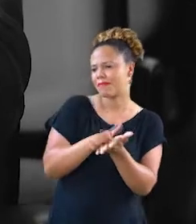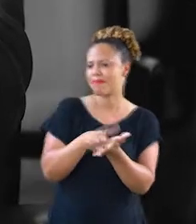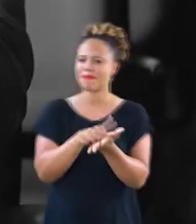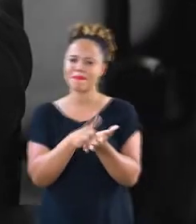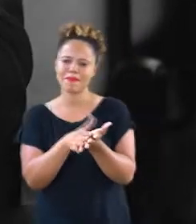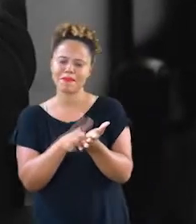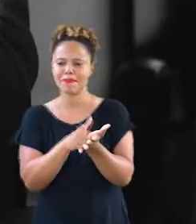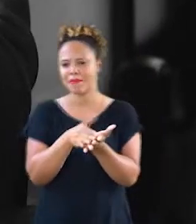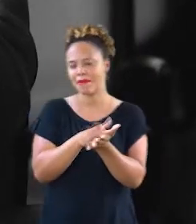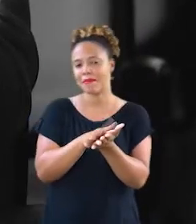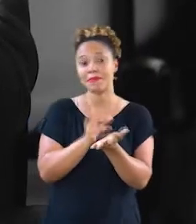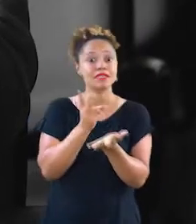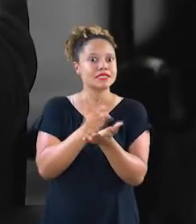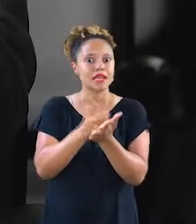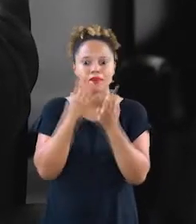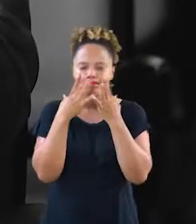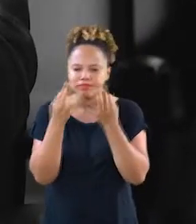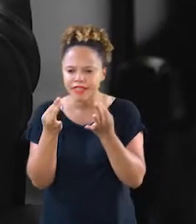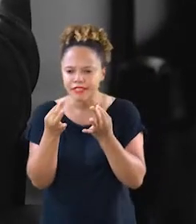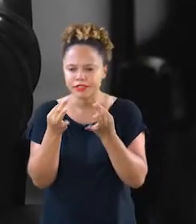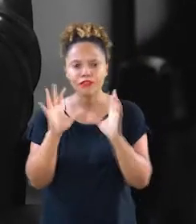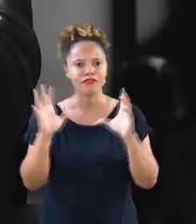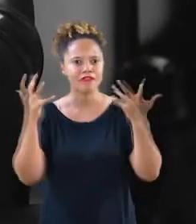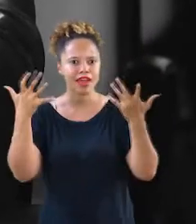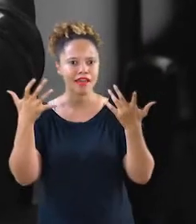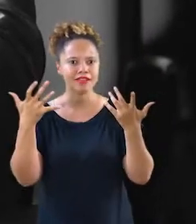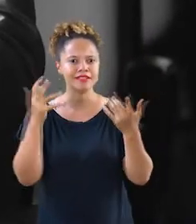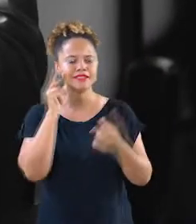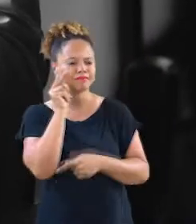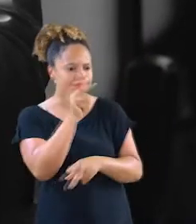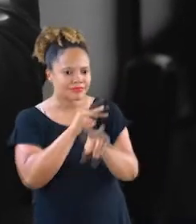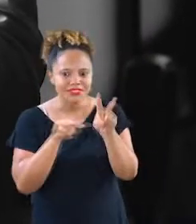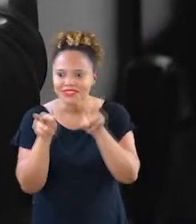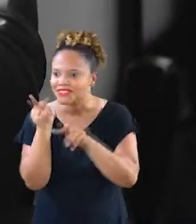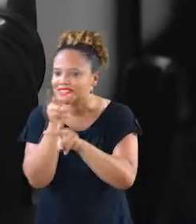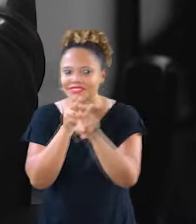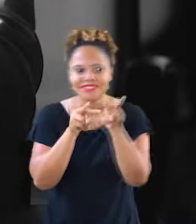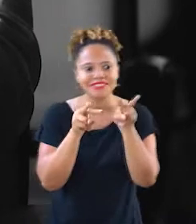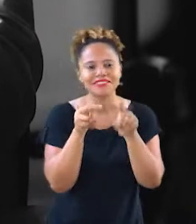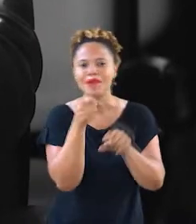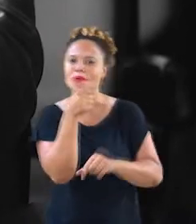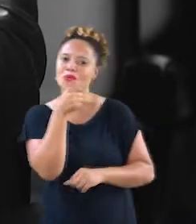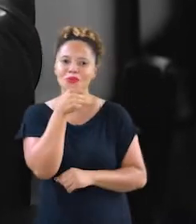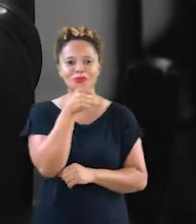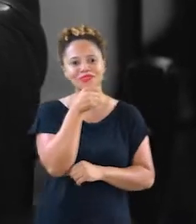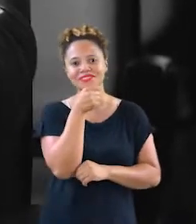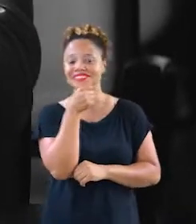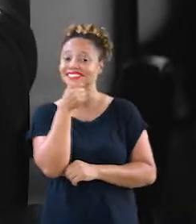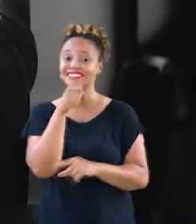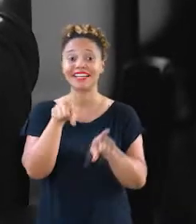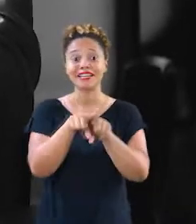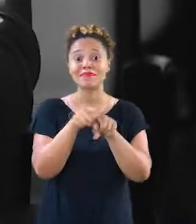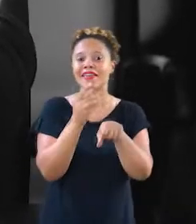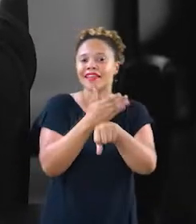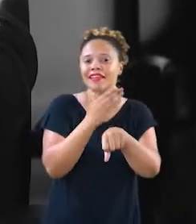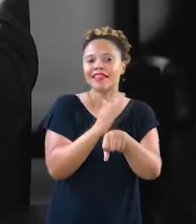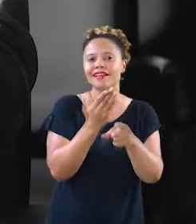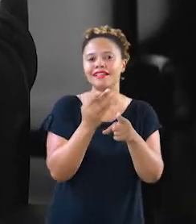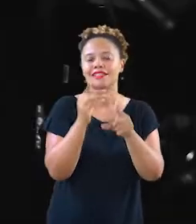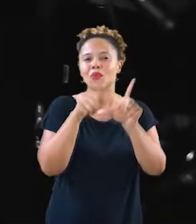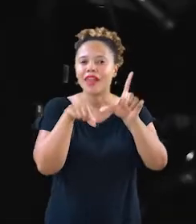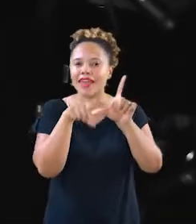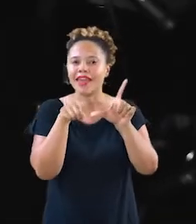muito atento nas festas. Assim. Eu lembro que a minha diversão era ficar vendo a galera cantando, improvisando versos de samba, essas